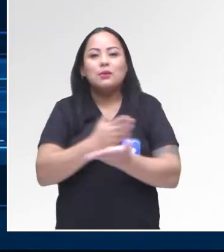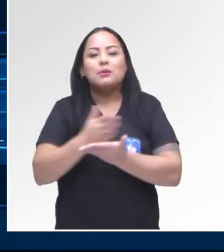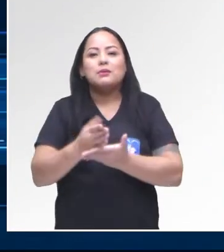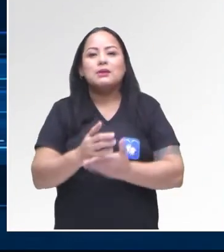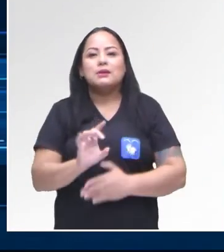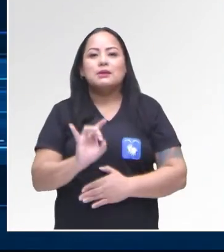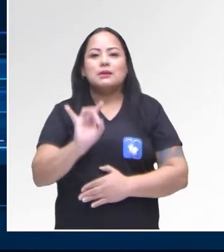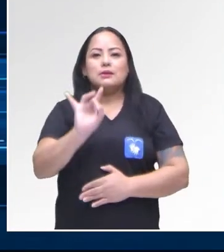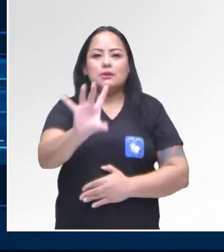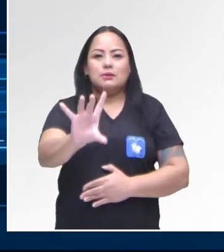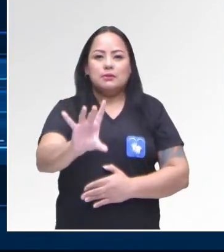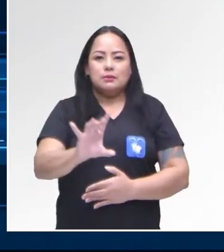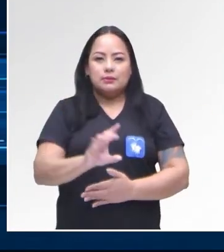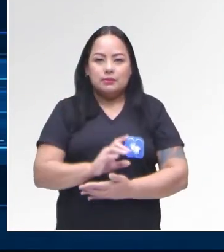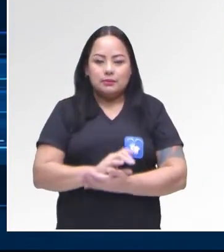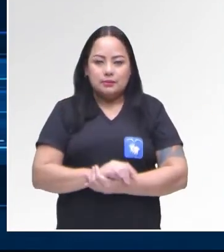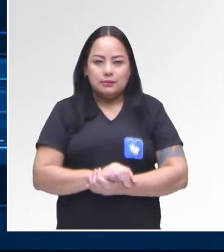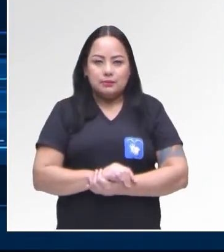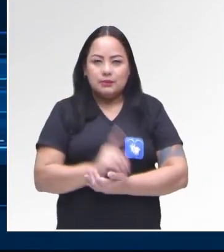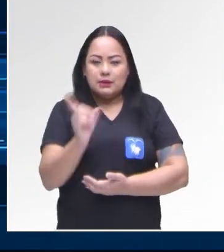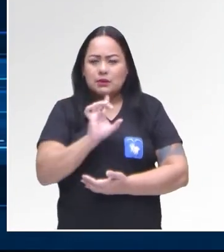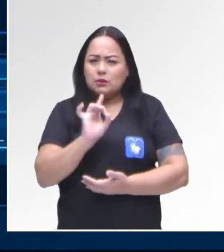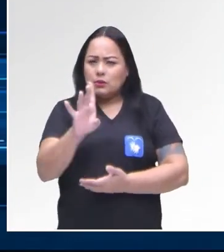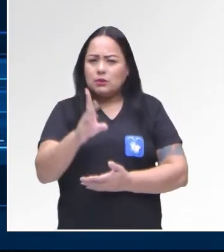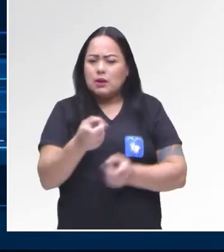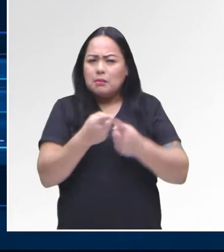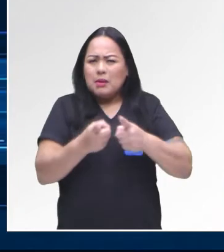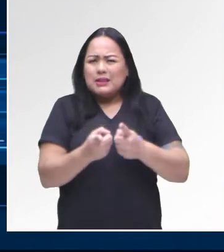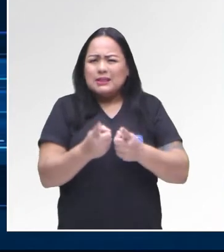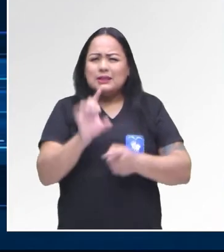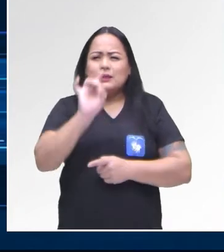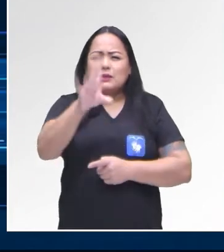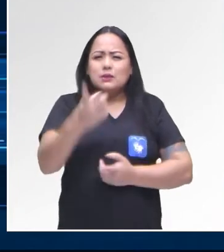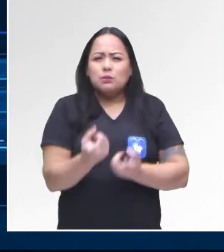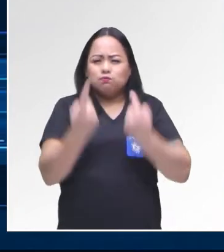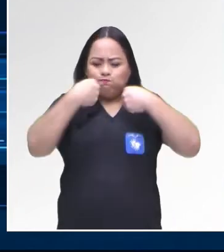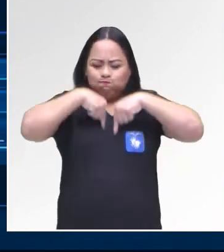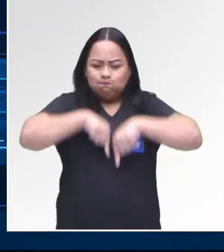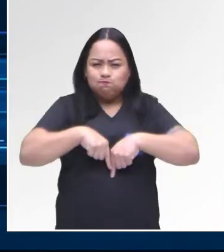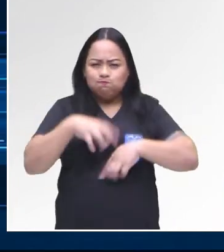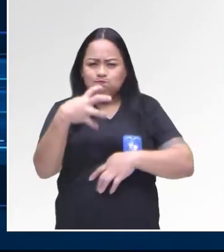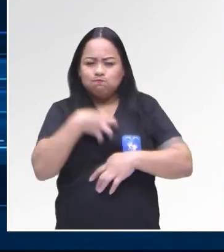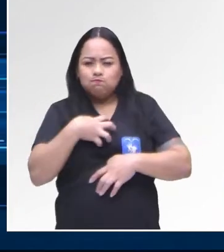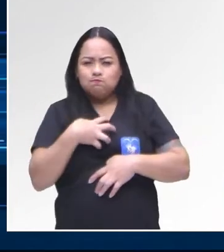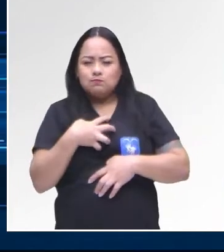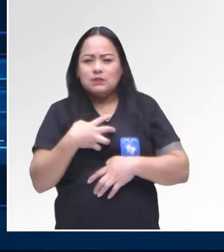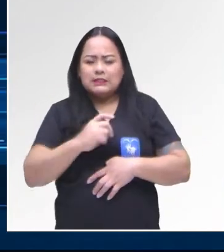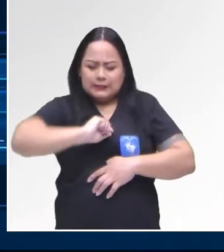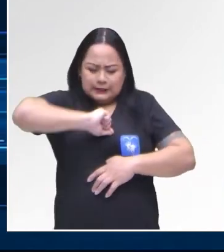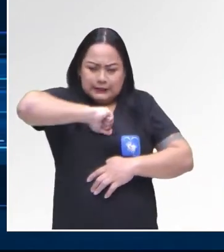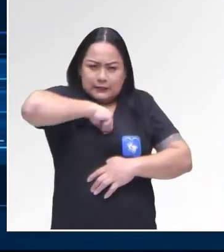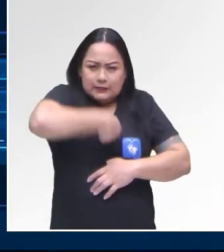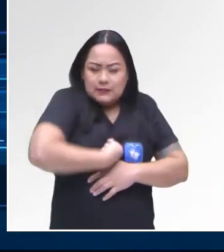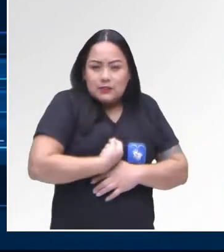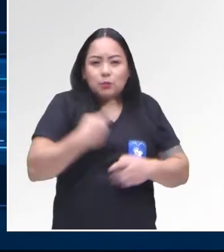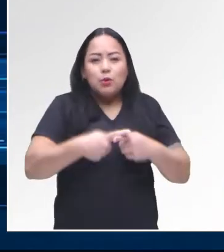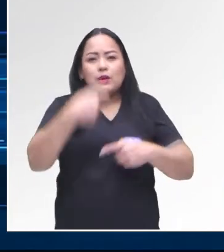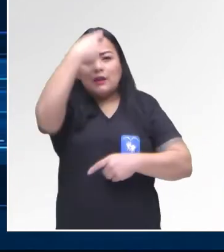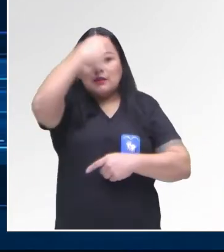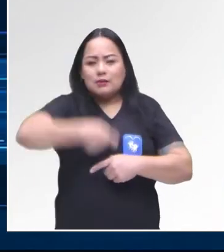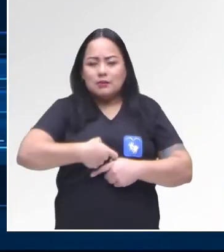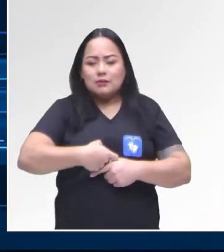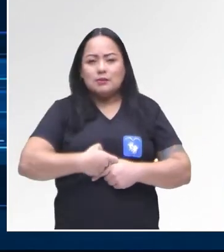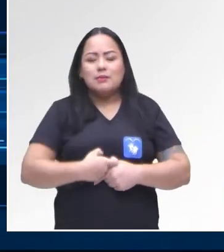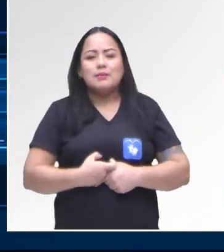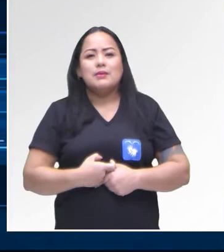solidão. E ela não só entra, ela tranca a porta. E ela não só tranca a porta pelo estado de espírito, ela